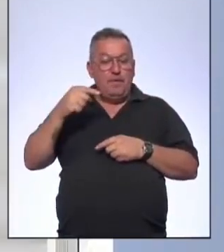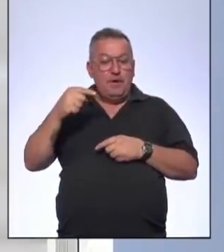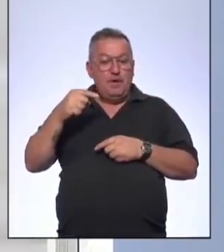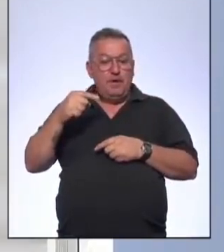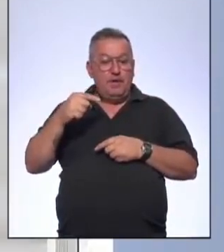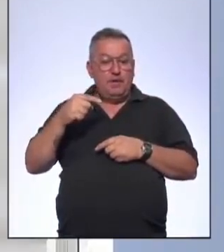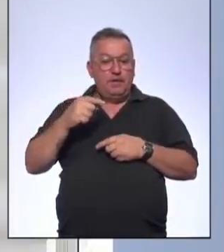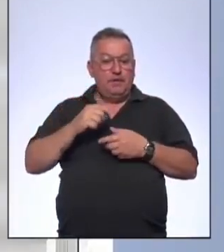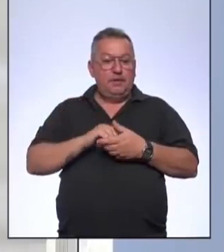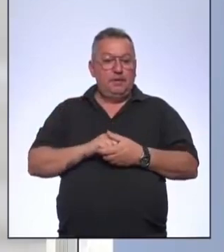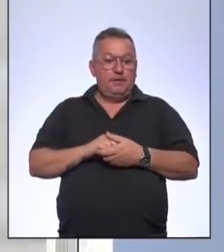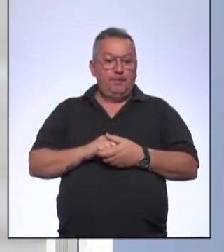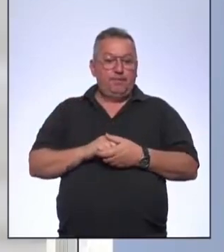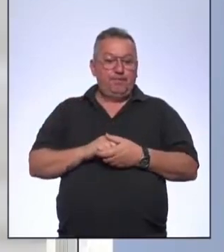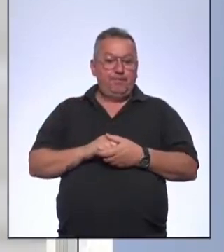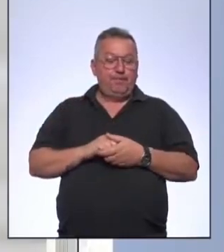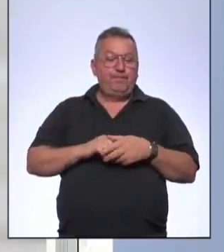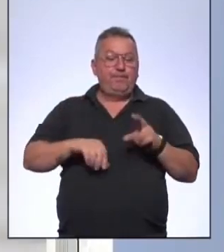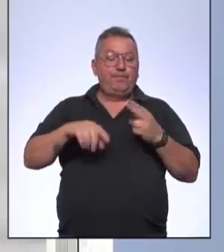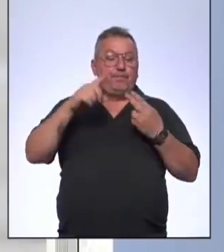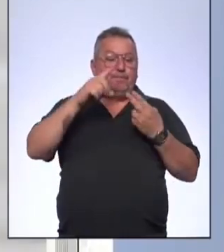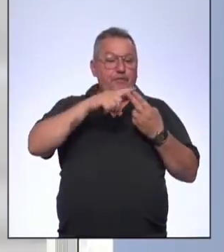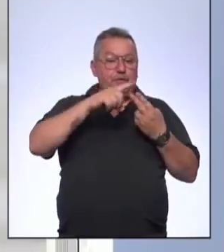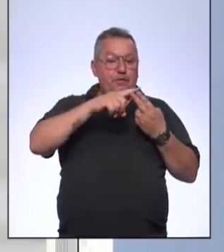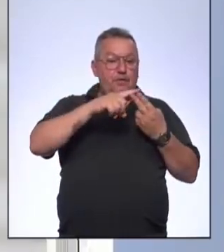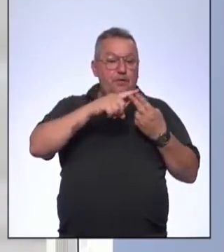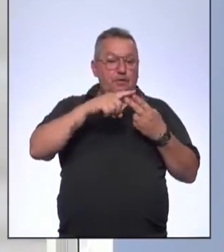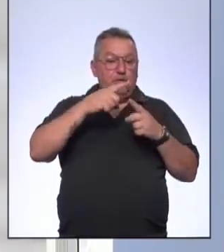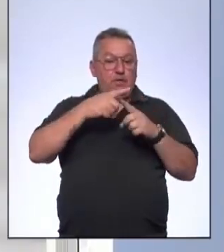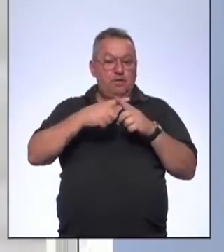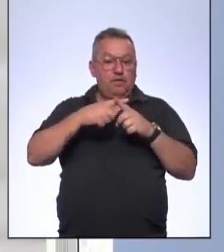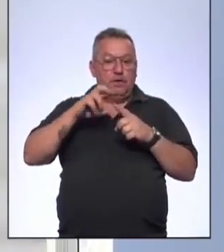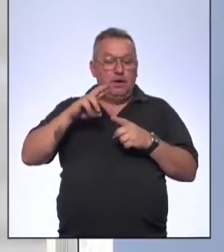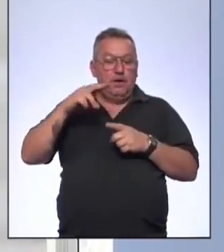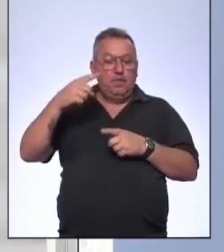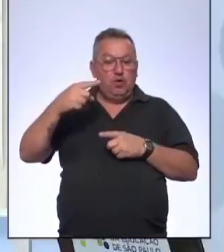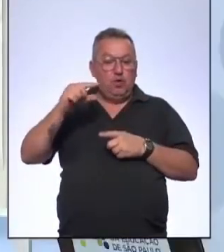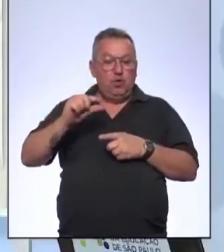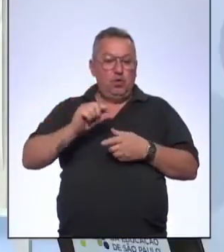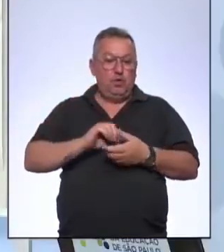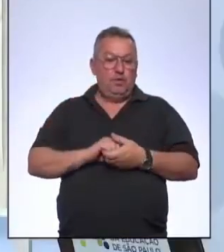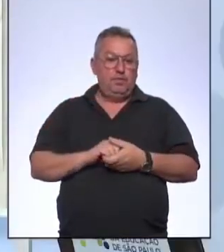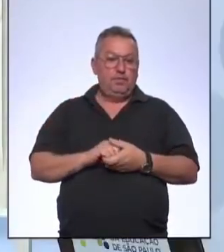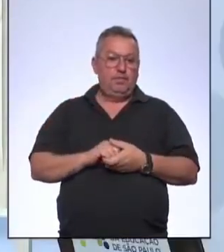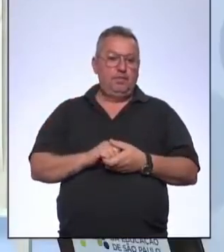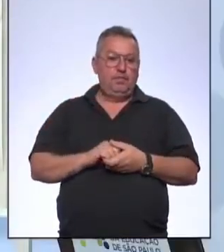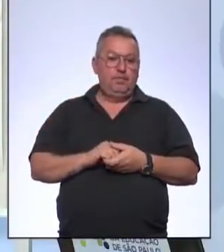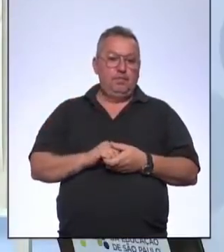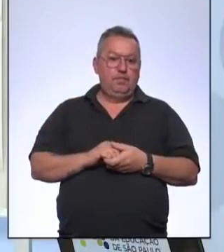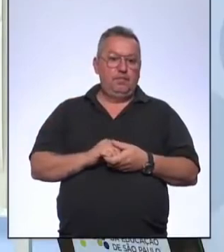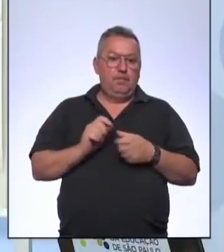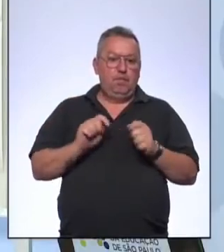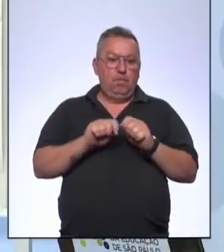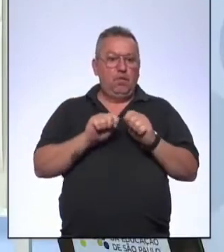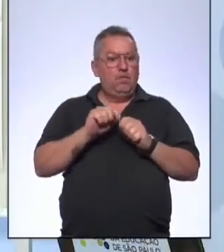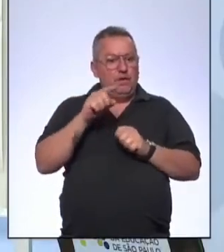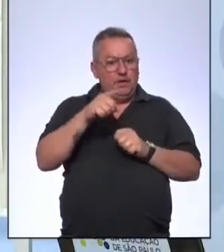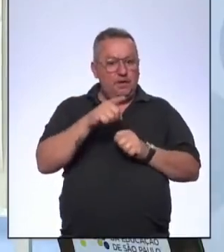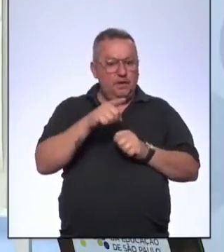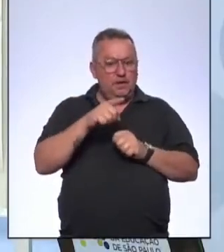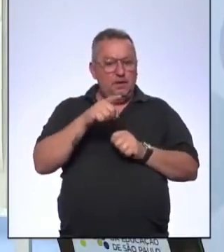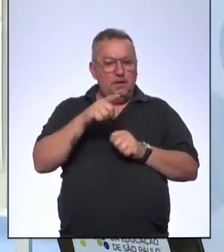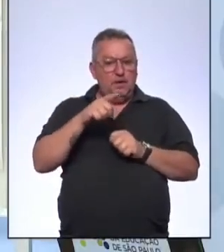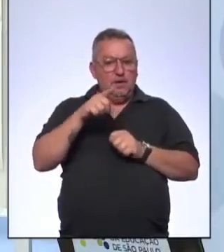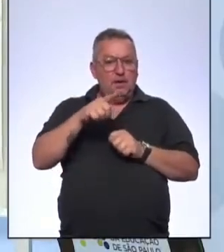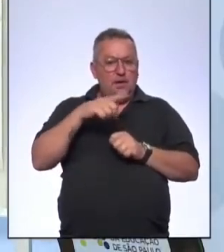subtraio, no caso aqui, como π vezes o R minúsculo ali. Então, eu posso fazer isso aqui. Essa